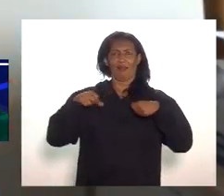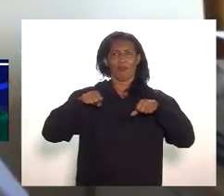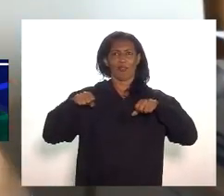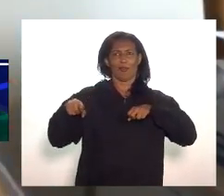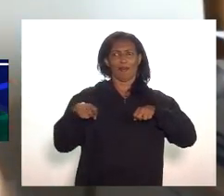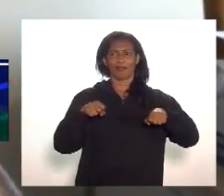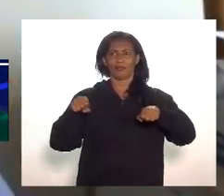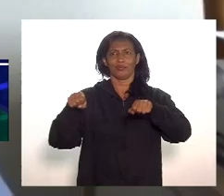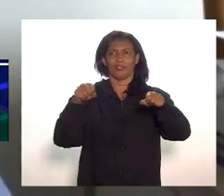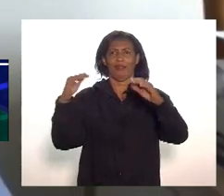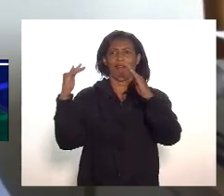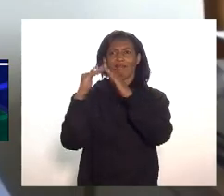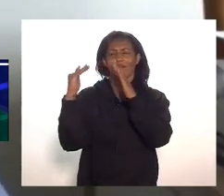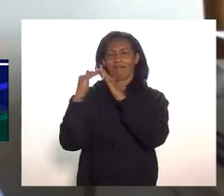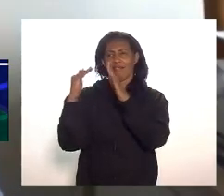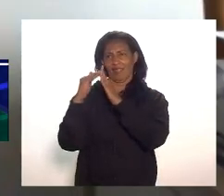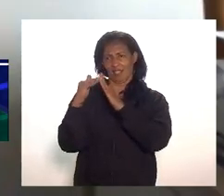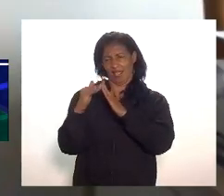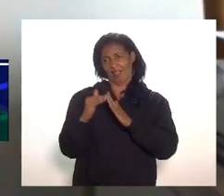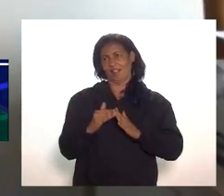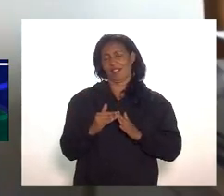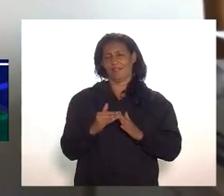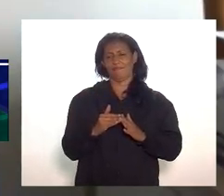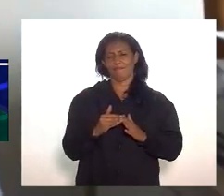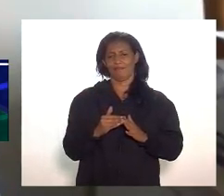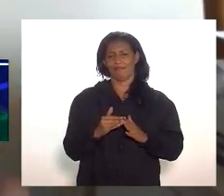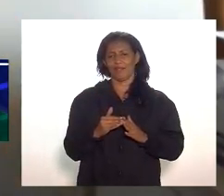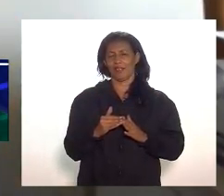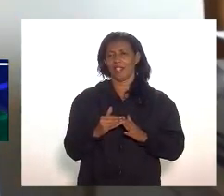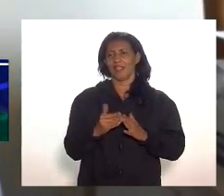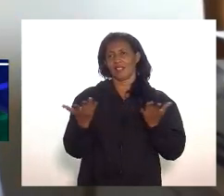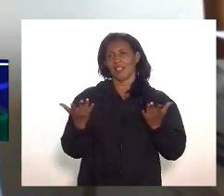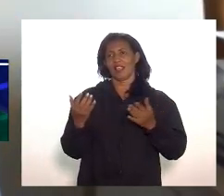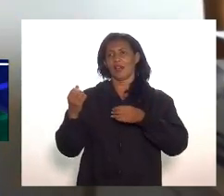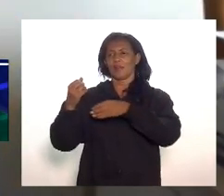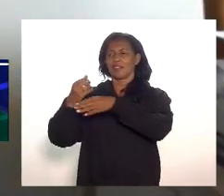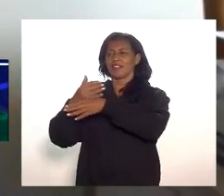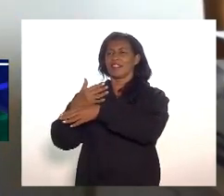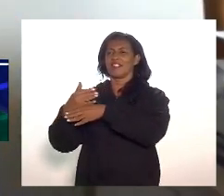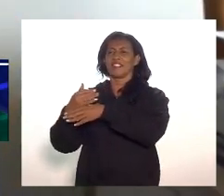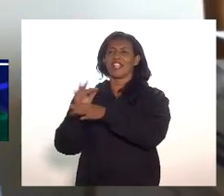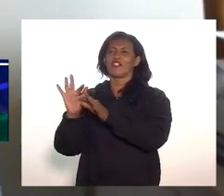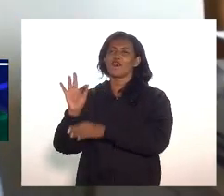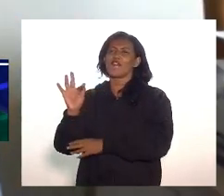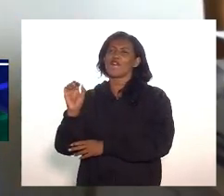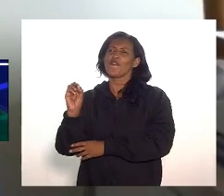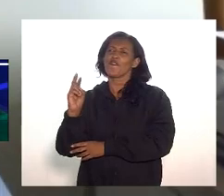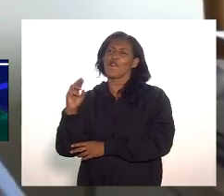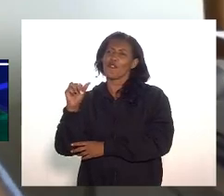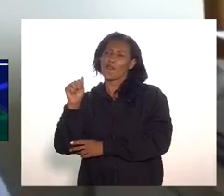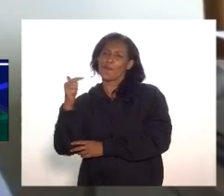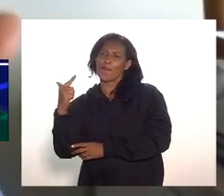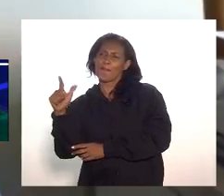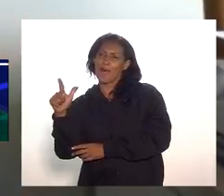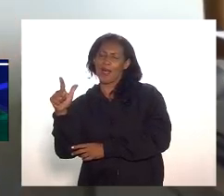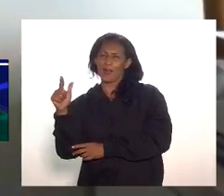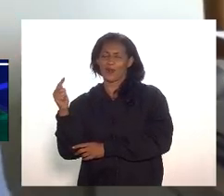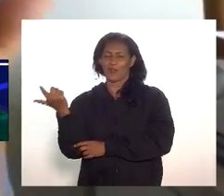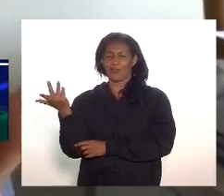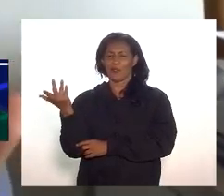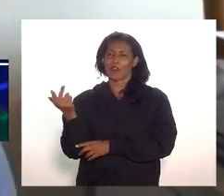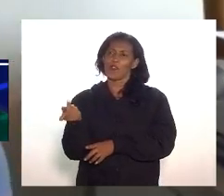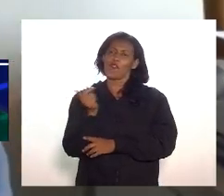é chamado popularmente de cidade formal e até mesmo naquele trecho que